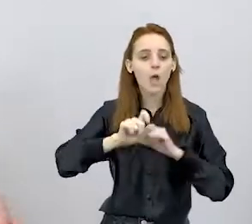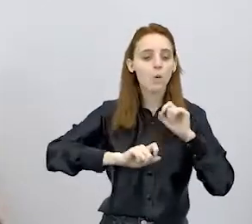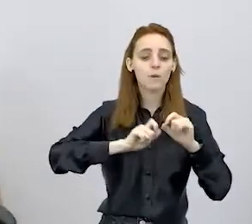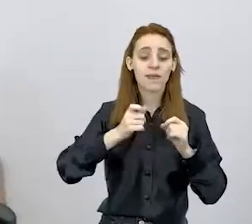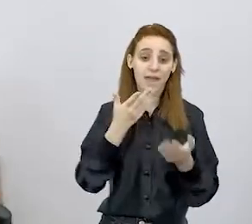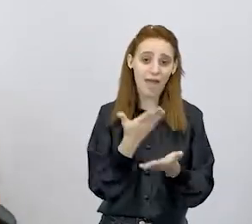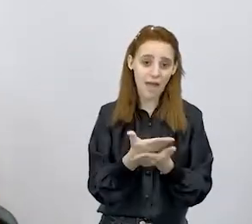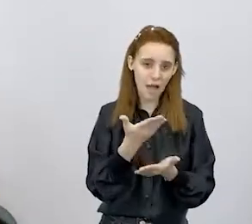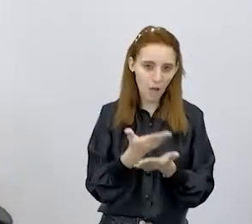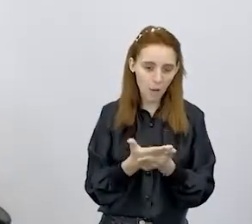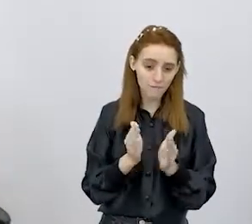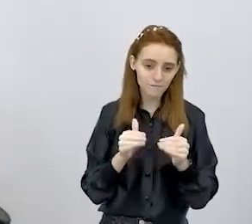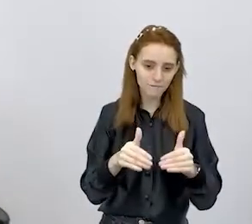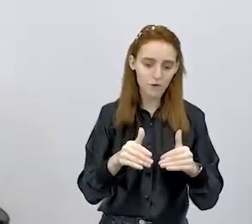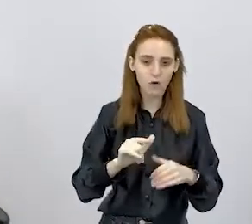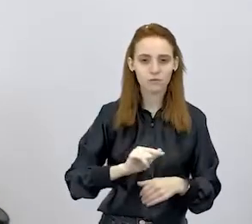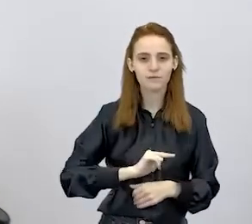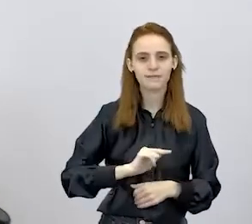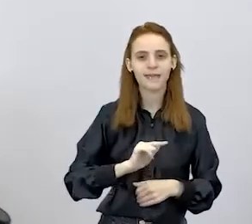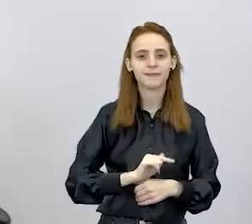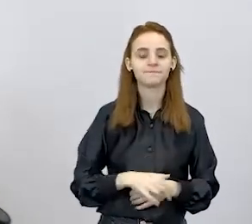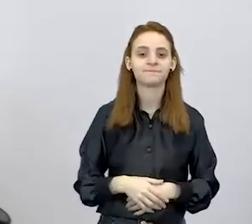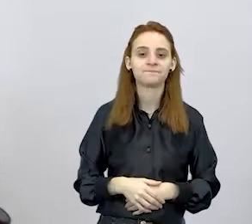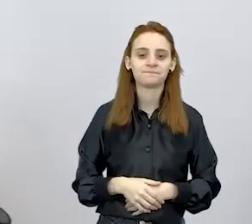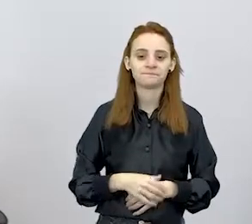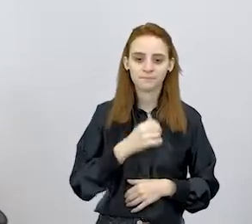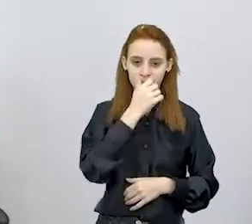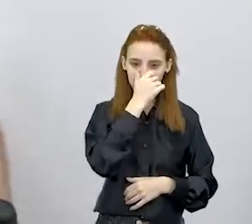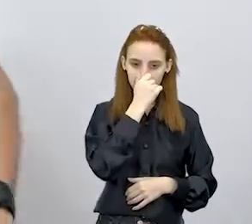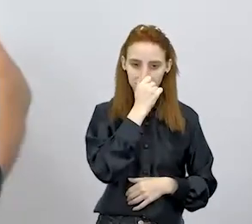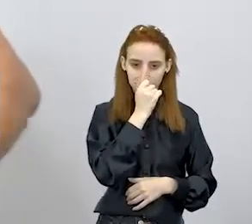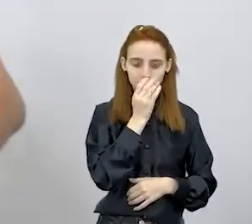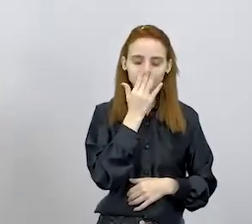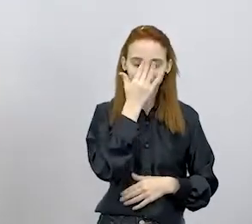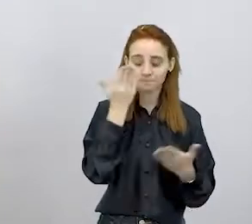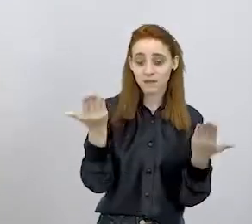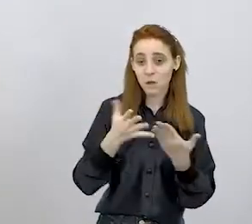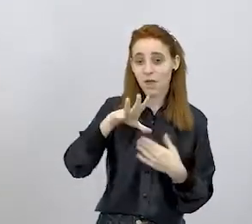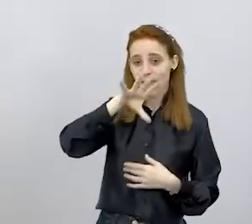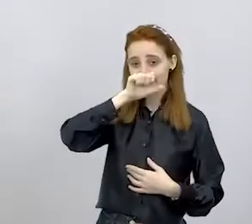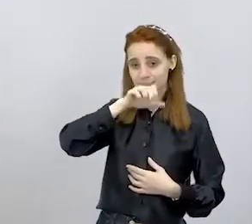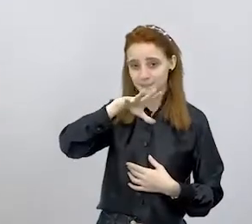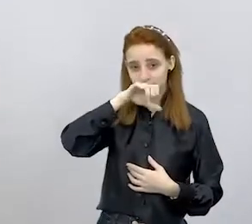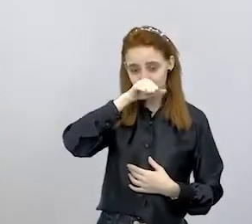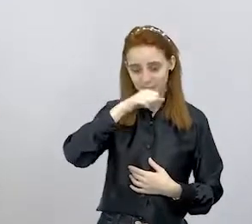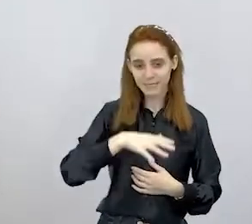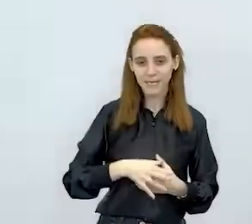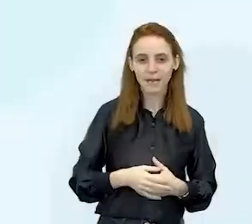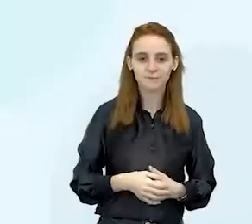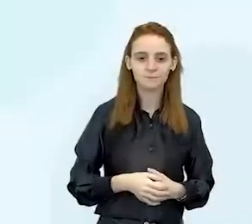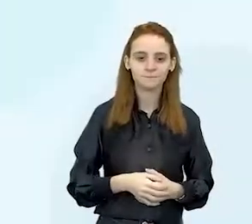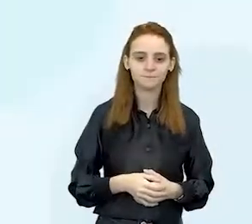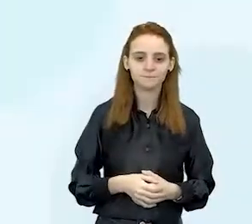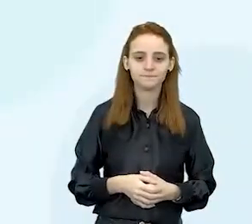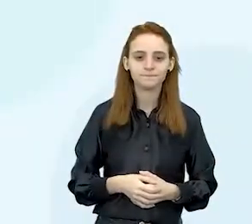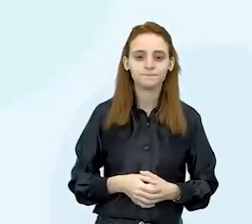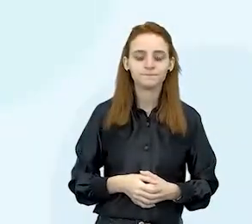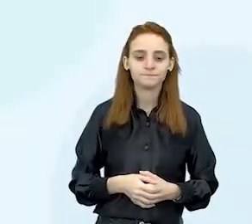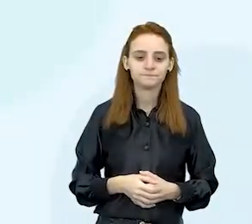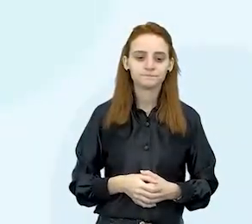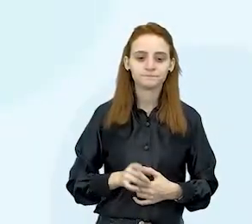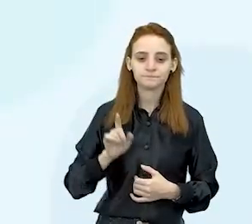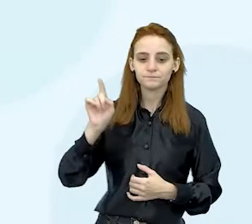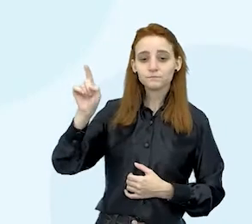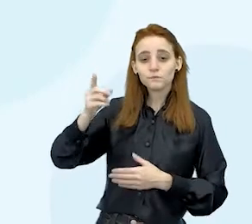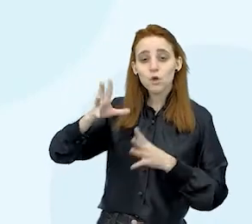aula. Deu toda essa volta para chegar na aula de hoje. Respira. Respirei. Título da aula, tá na tela. É